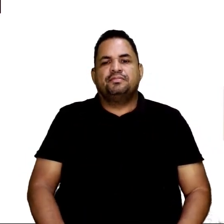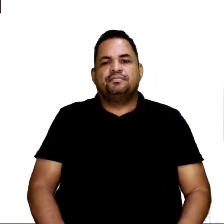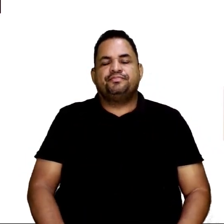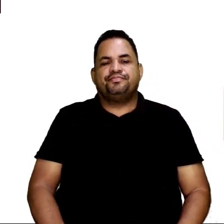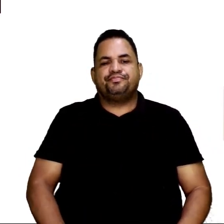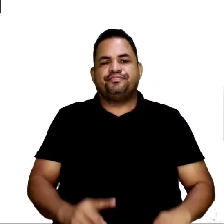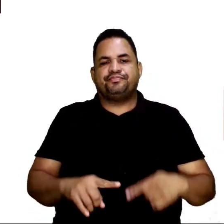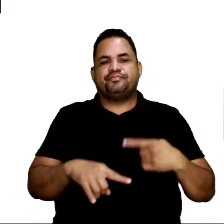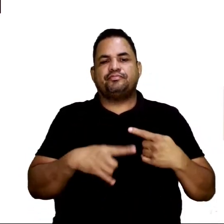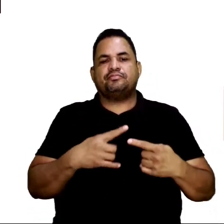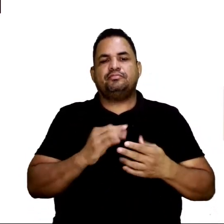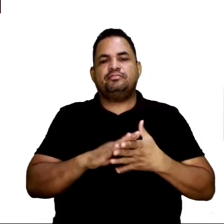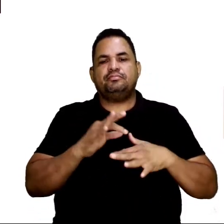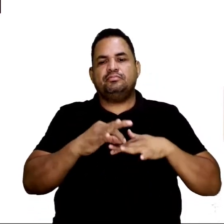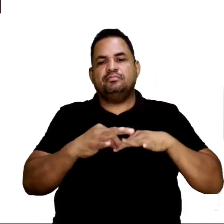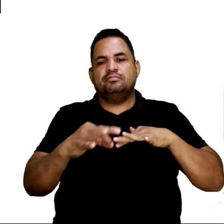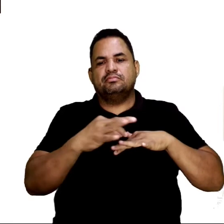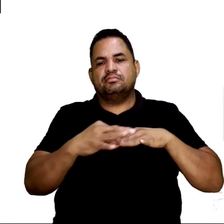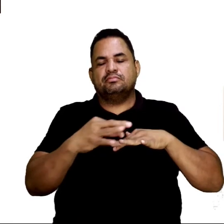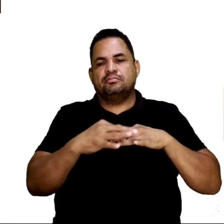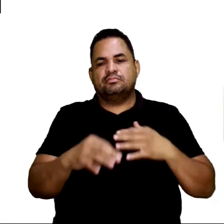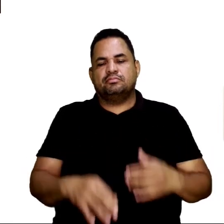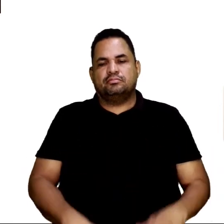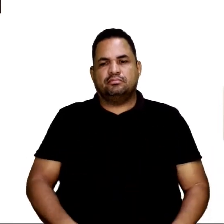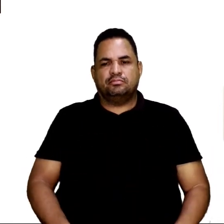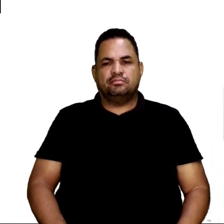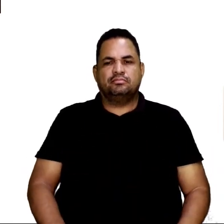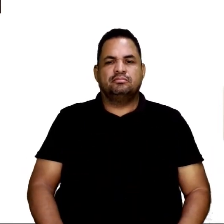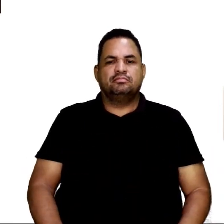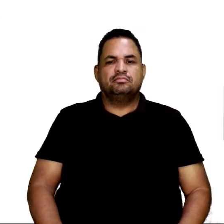dias elas começam a cair, né? Vamos lá.